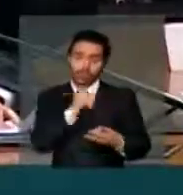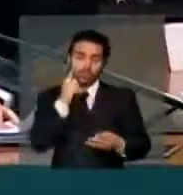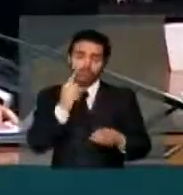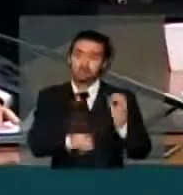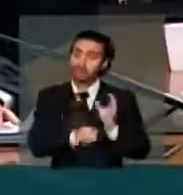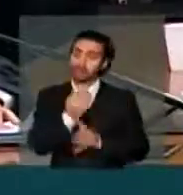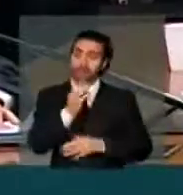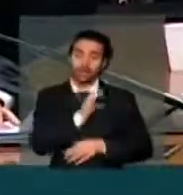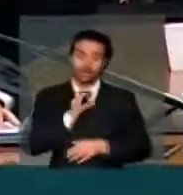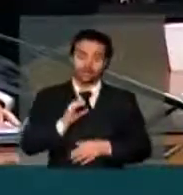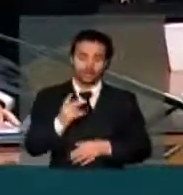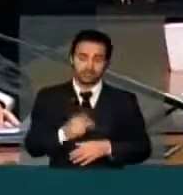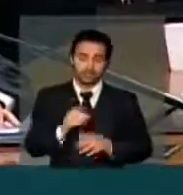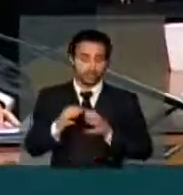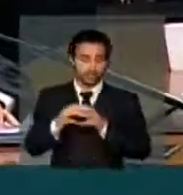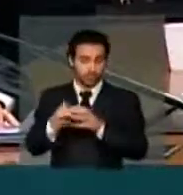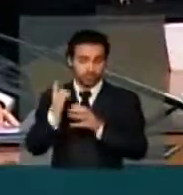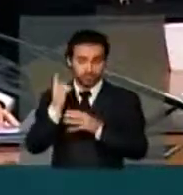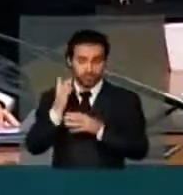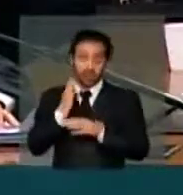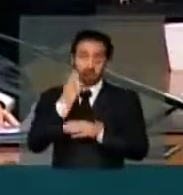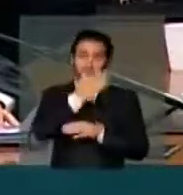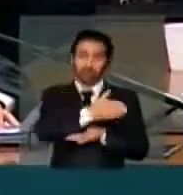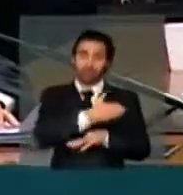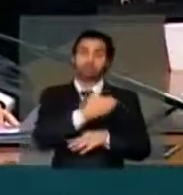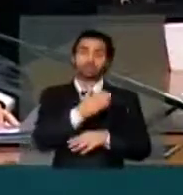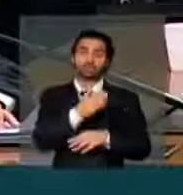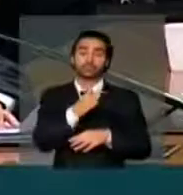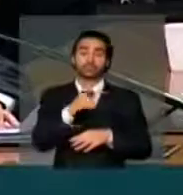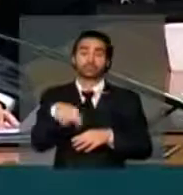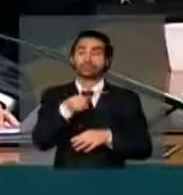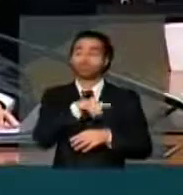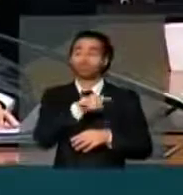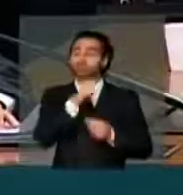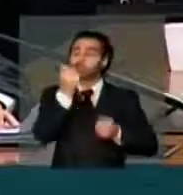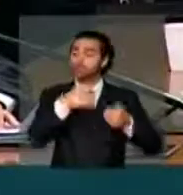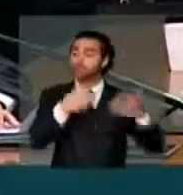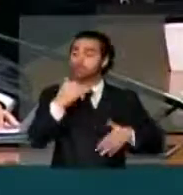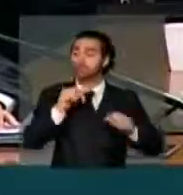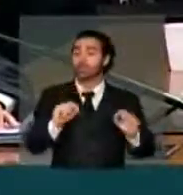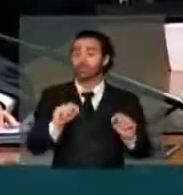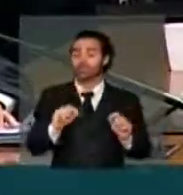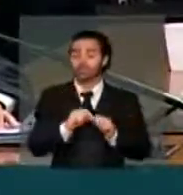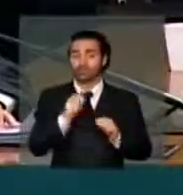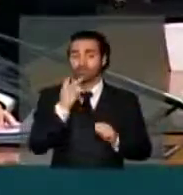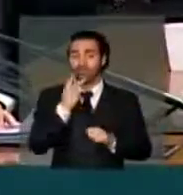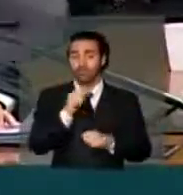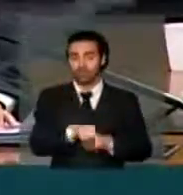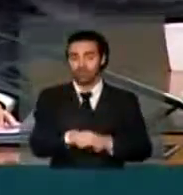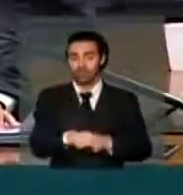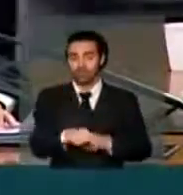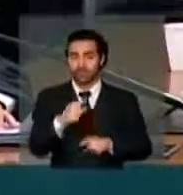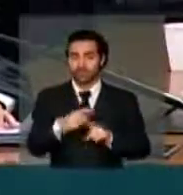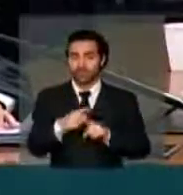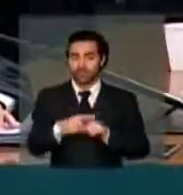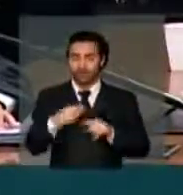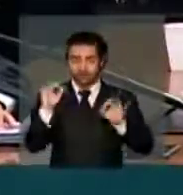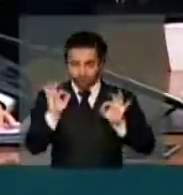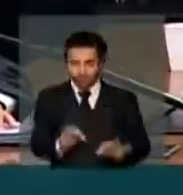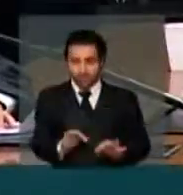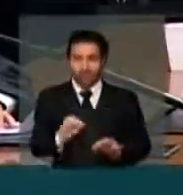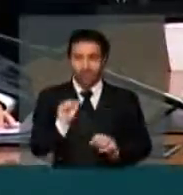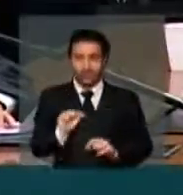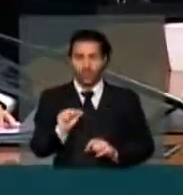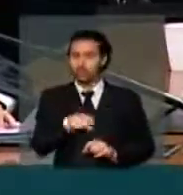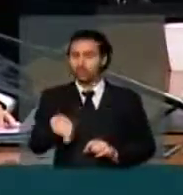uma comissão de deputados, irmos lá e vocês relatarem o que foi dito aqui. Porque com certeza